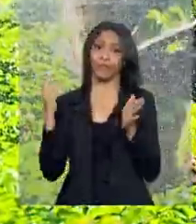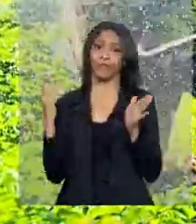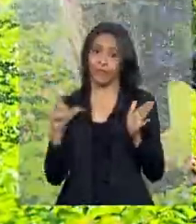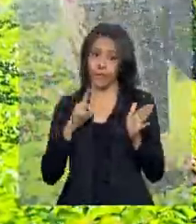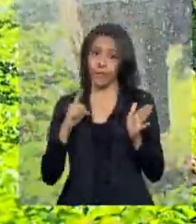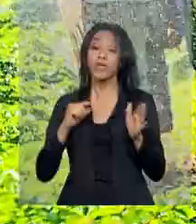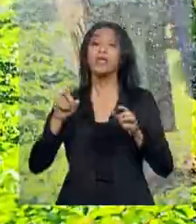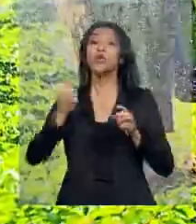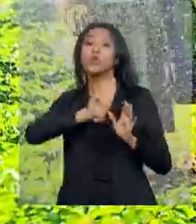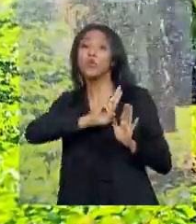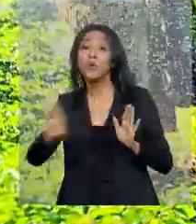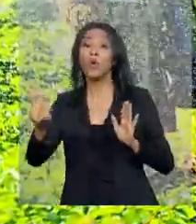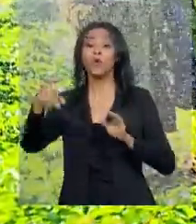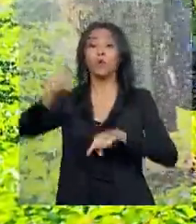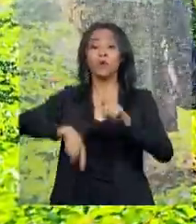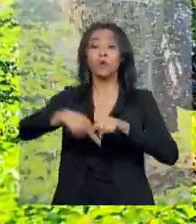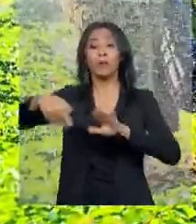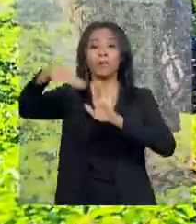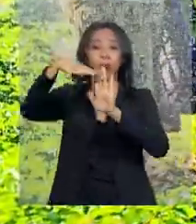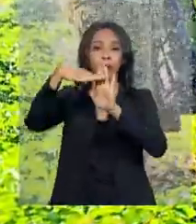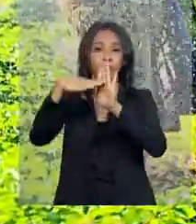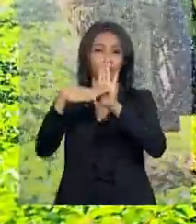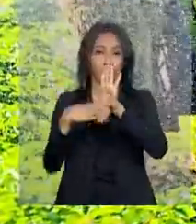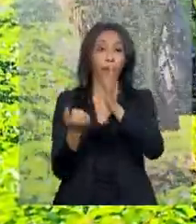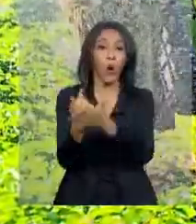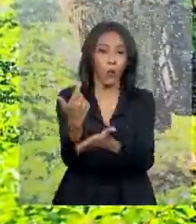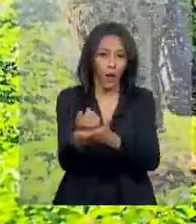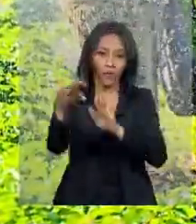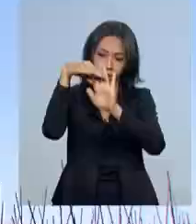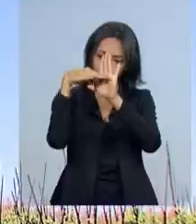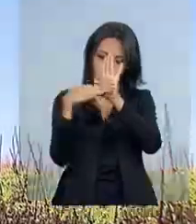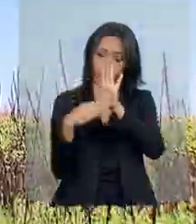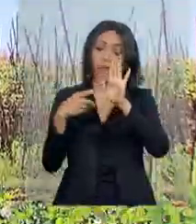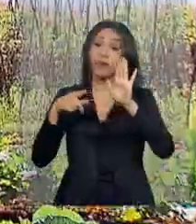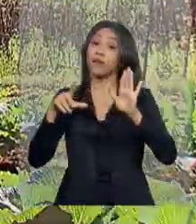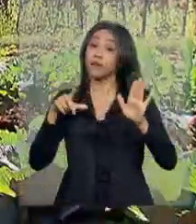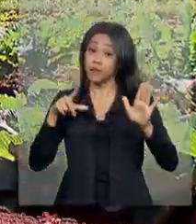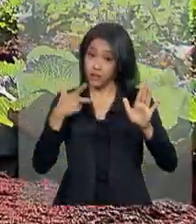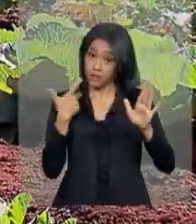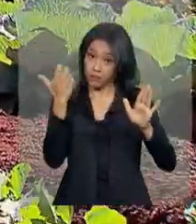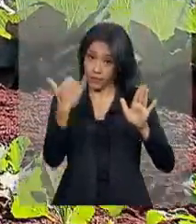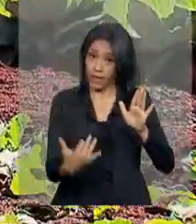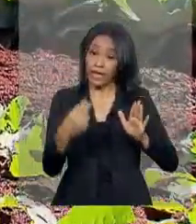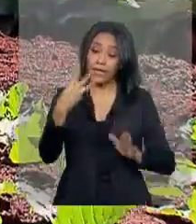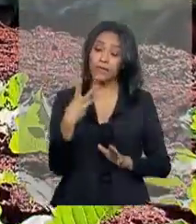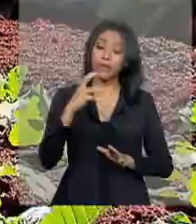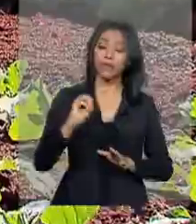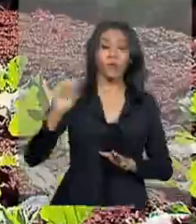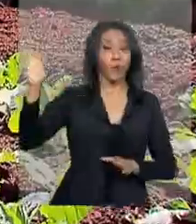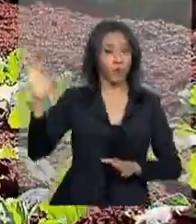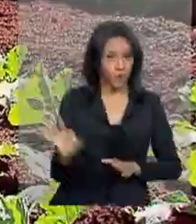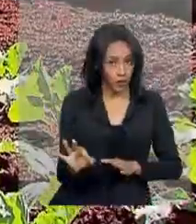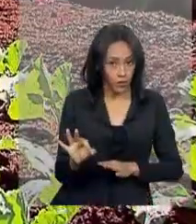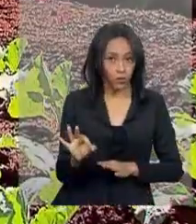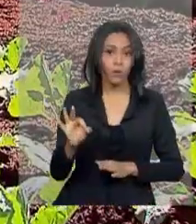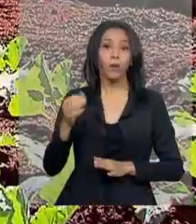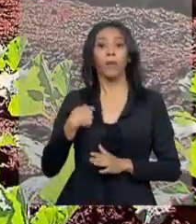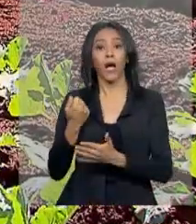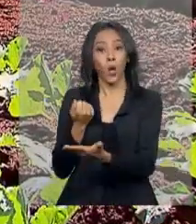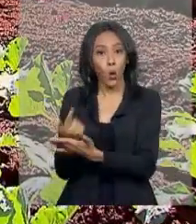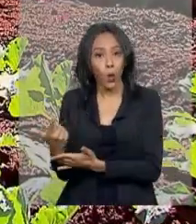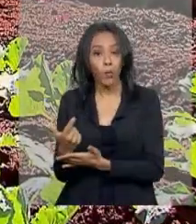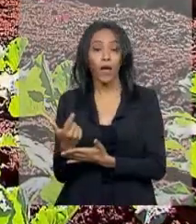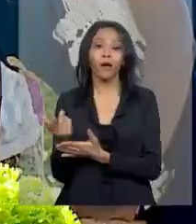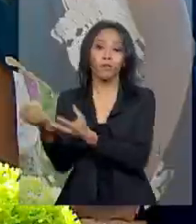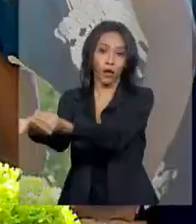serão comprados. A legislação determina que pelo menos 30% dos alimentos adquiridos para abastecer órgãos